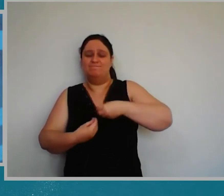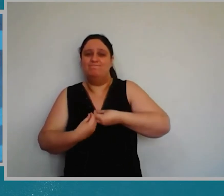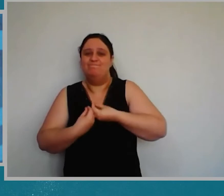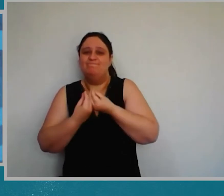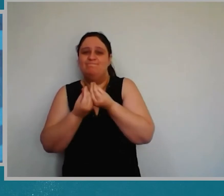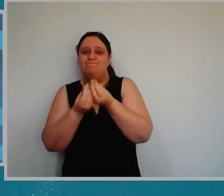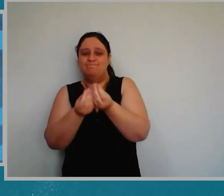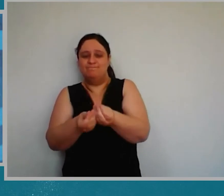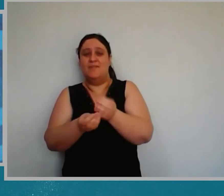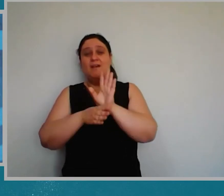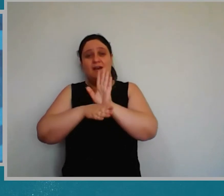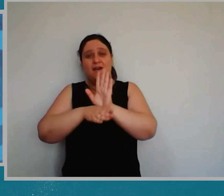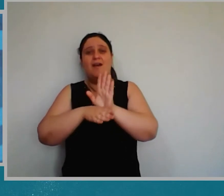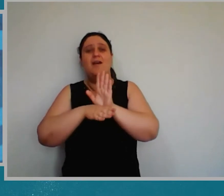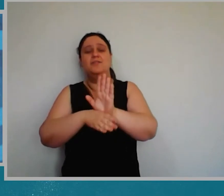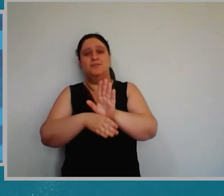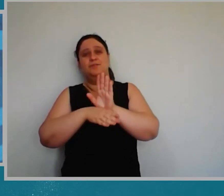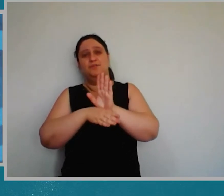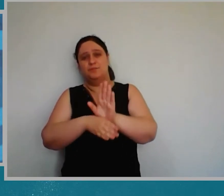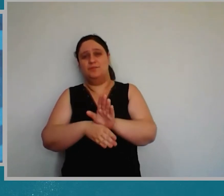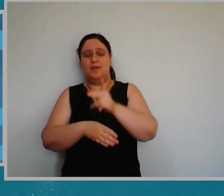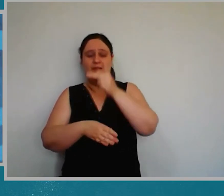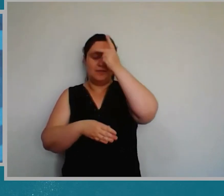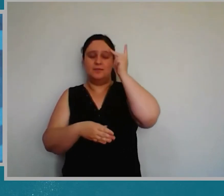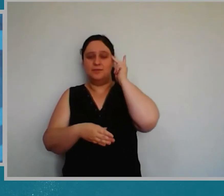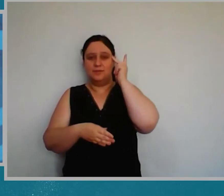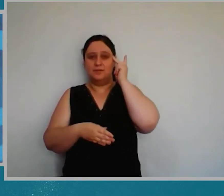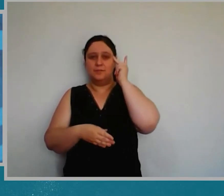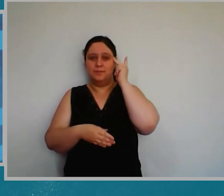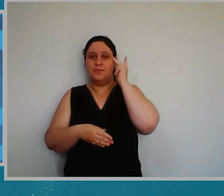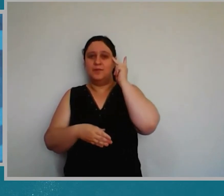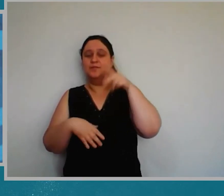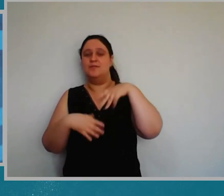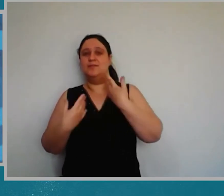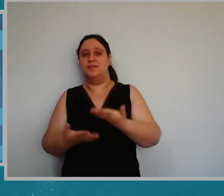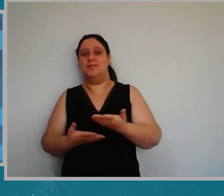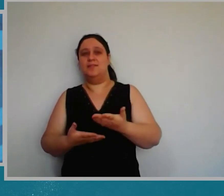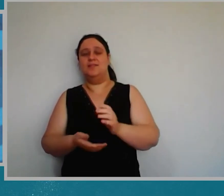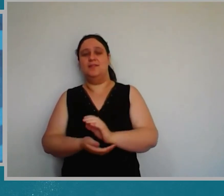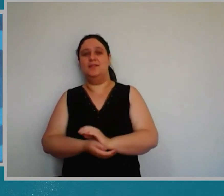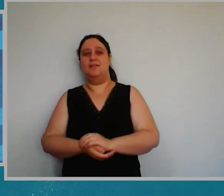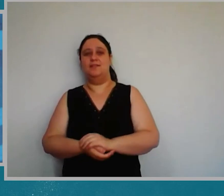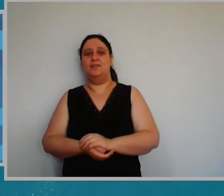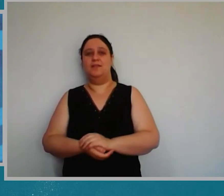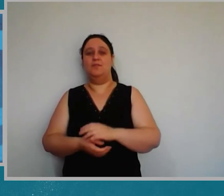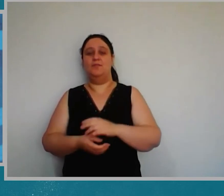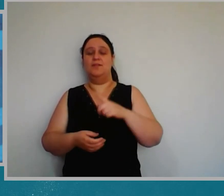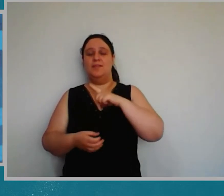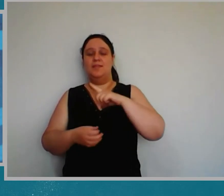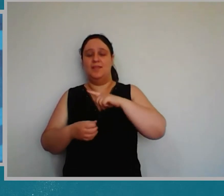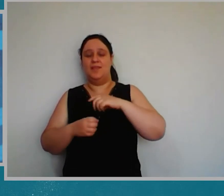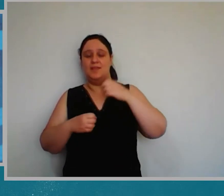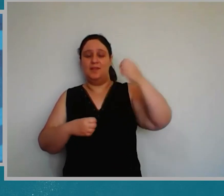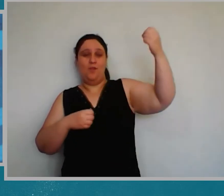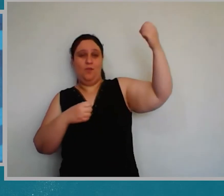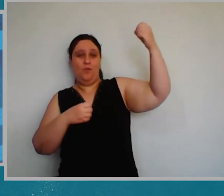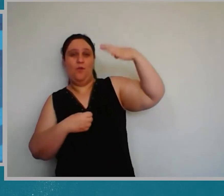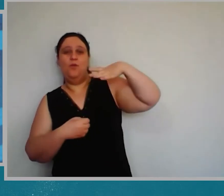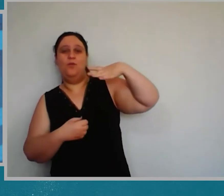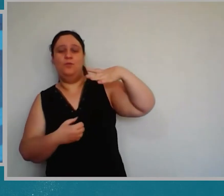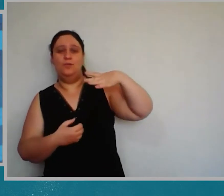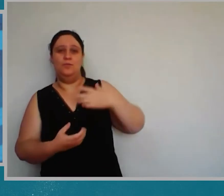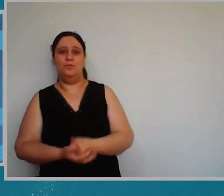alma aflita, então a tua luz nascerá nas trevas e a tua escuridão será